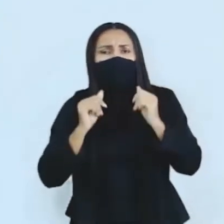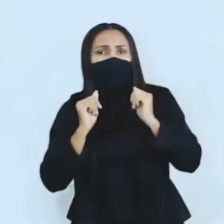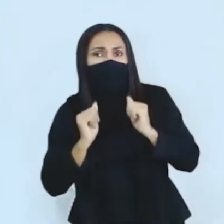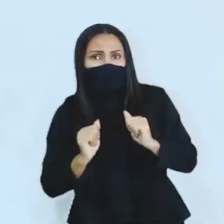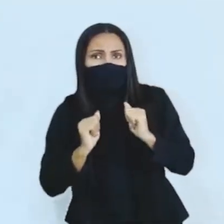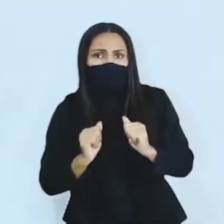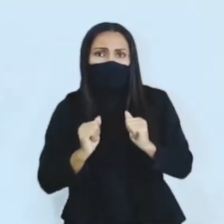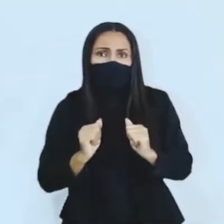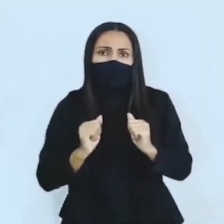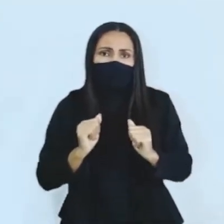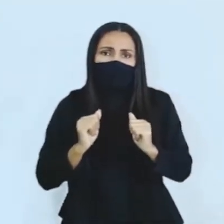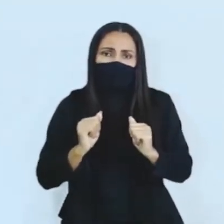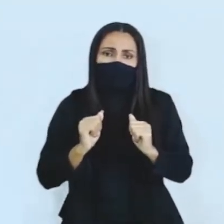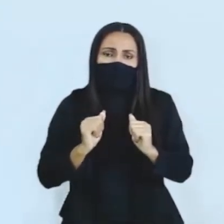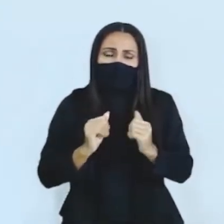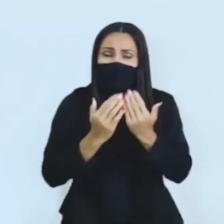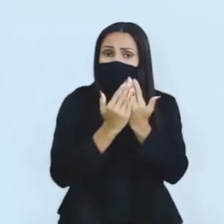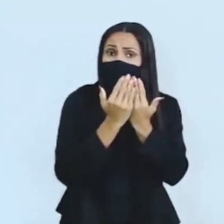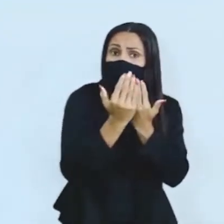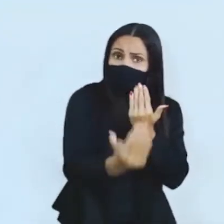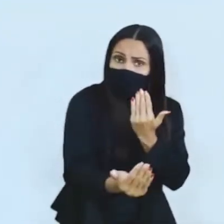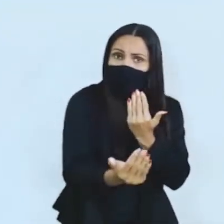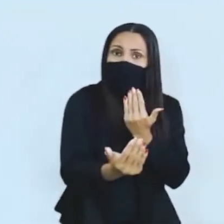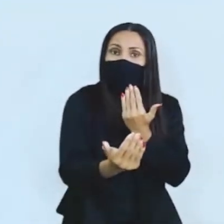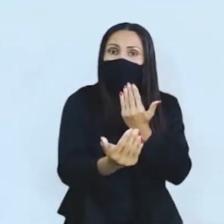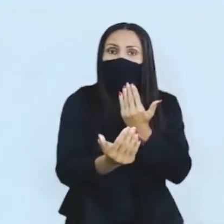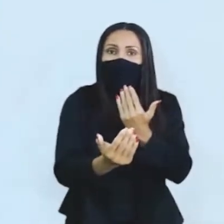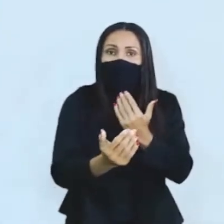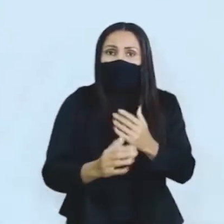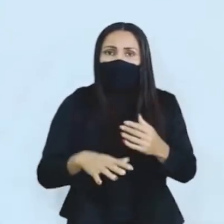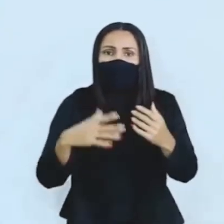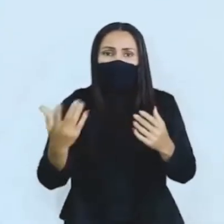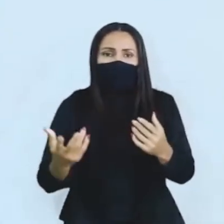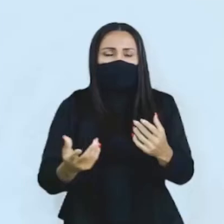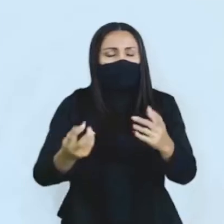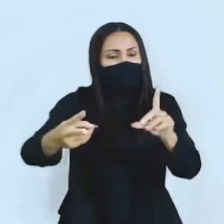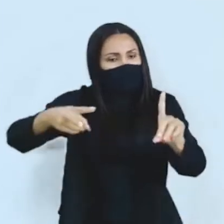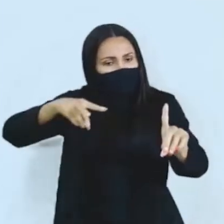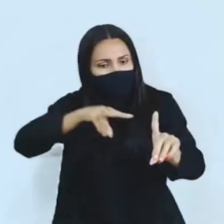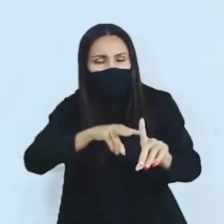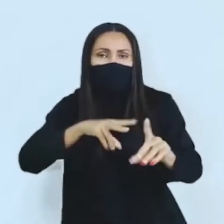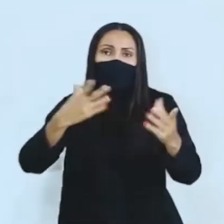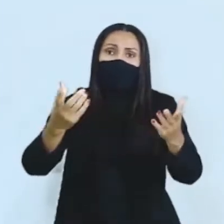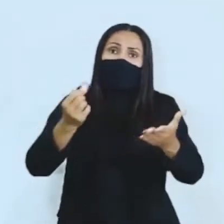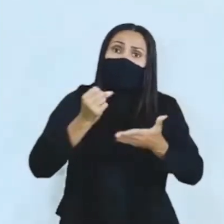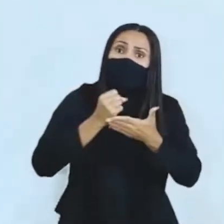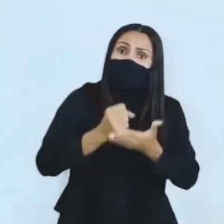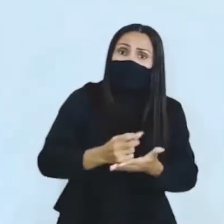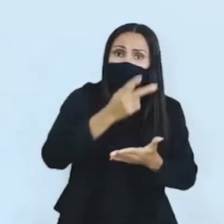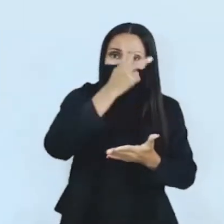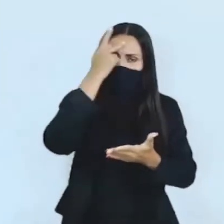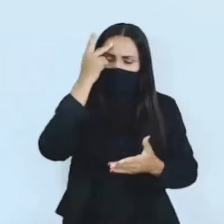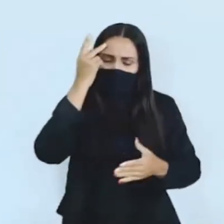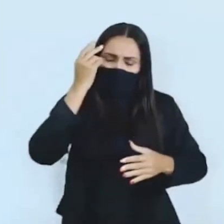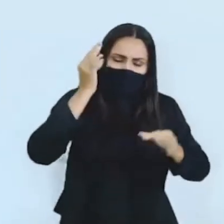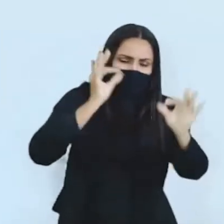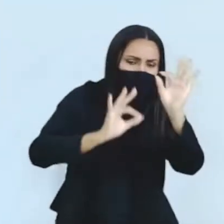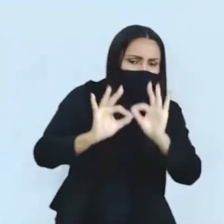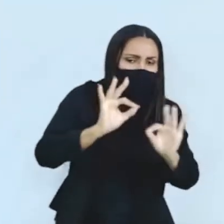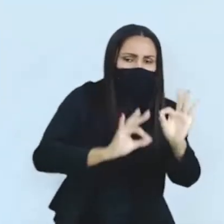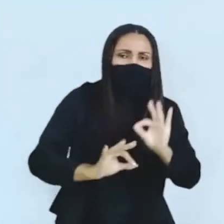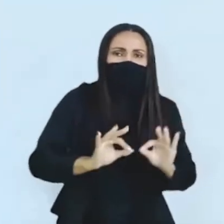parte na frontal, porque ela vai estar mais evidenciada e vai ajudar a pessoa que vai construir aquele